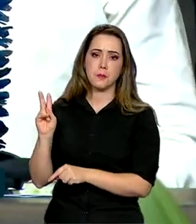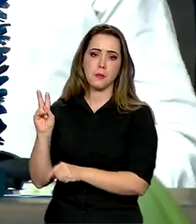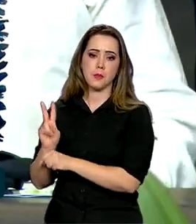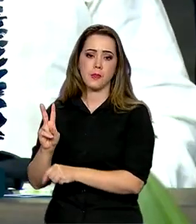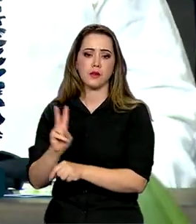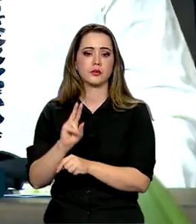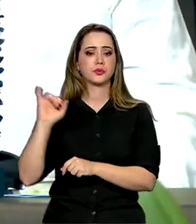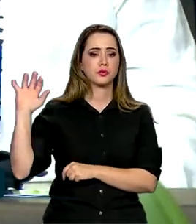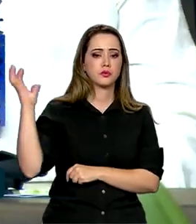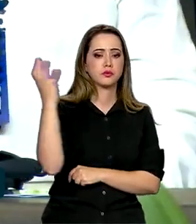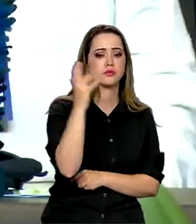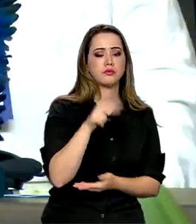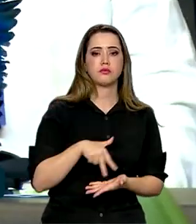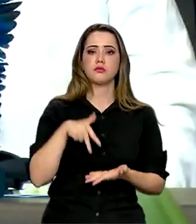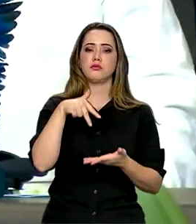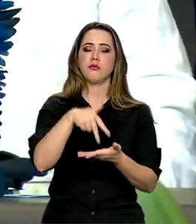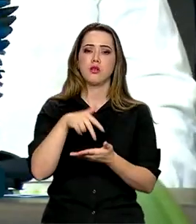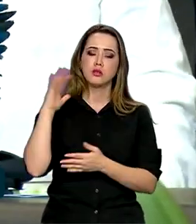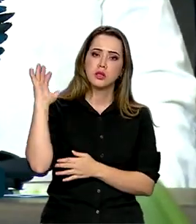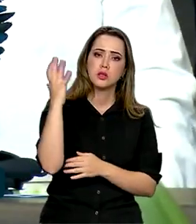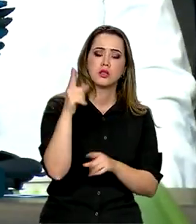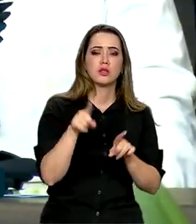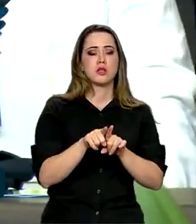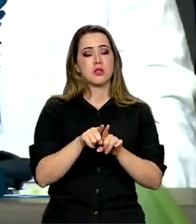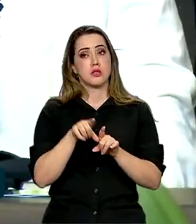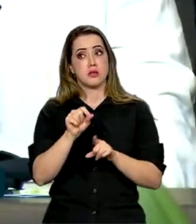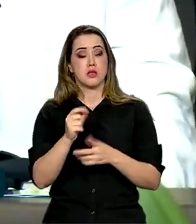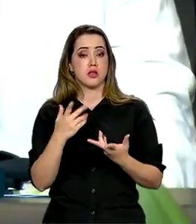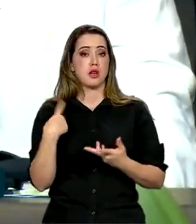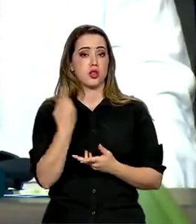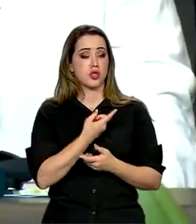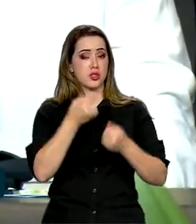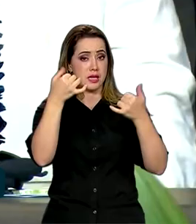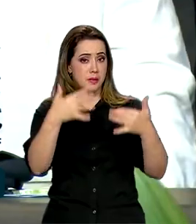da floresta em pé, nós estamos falando de uma